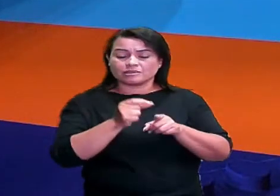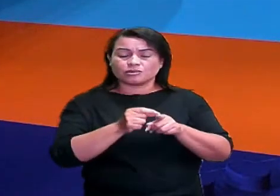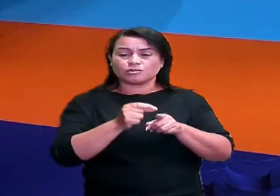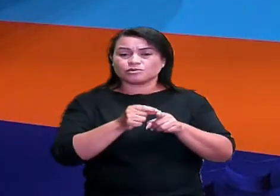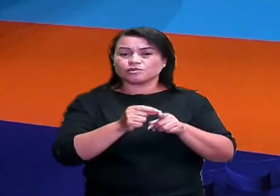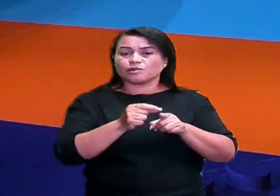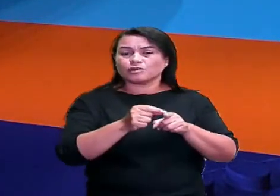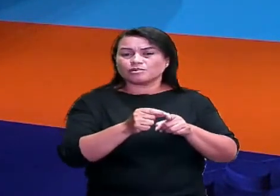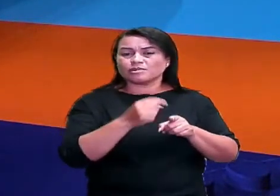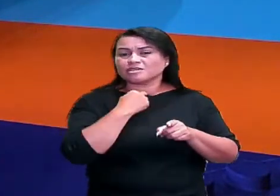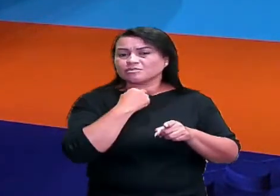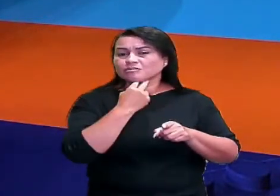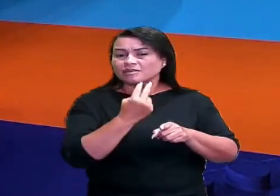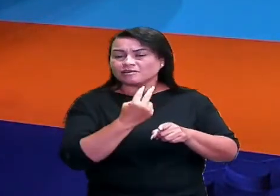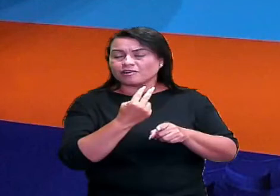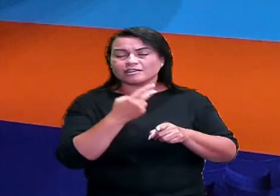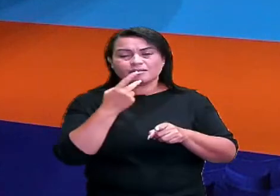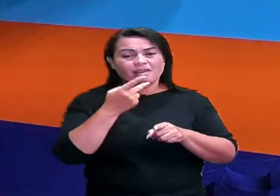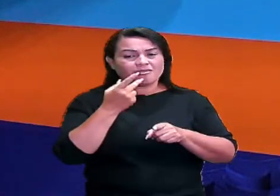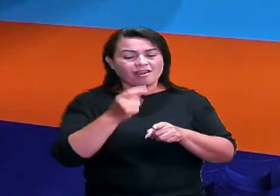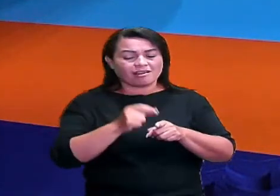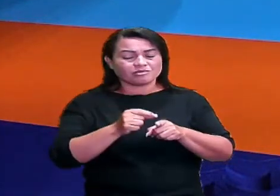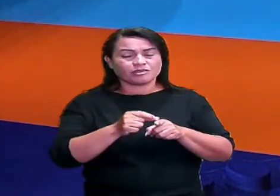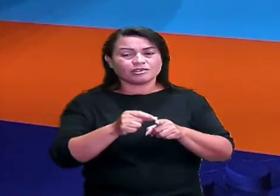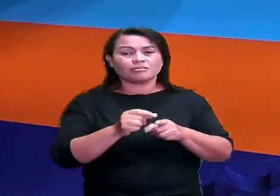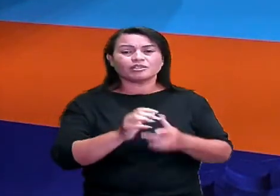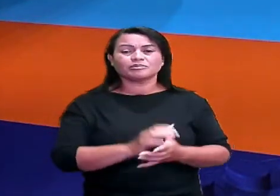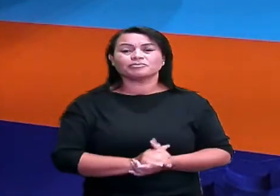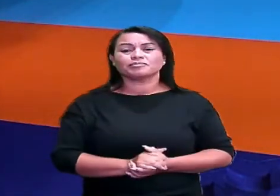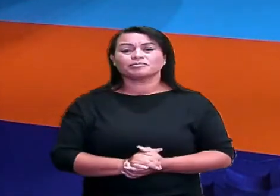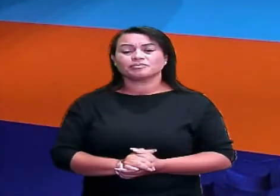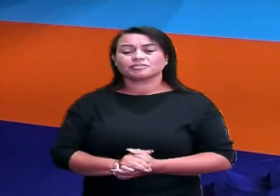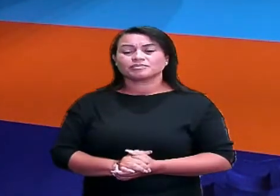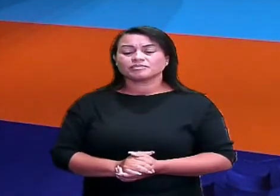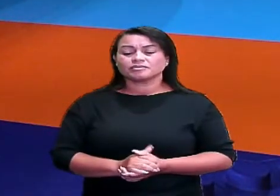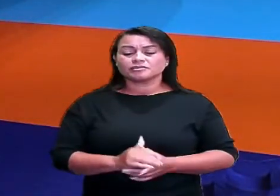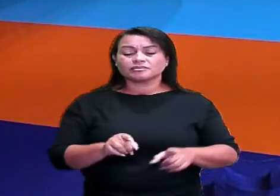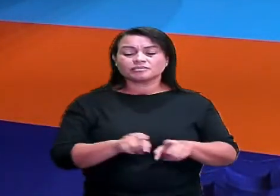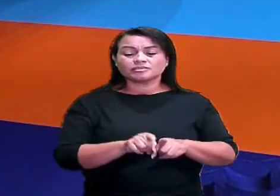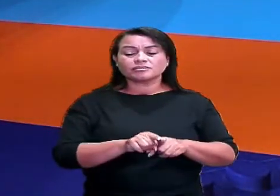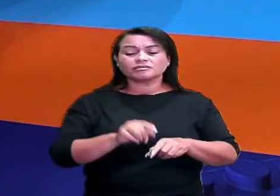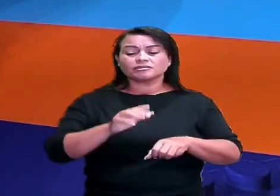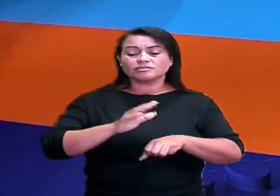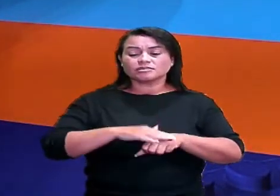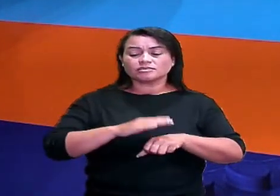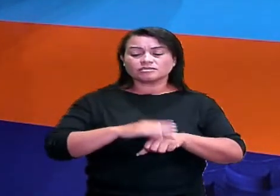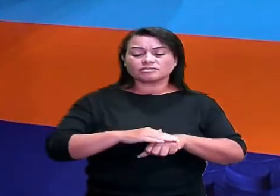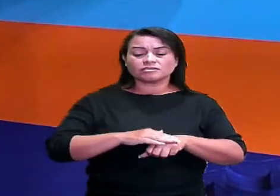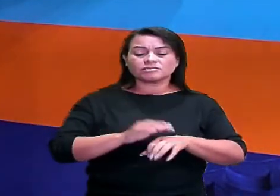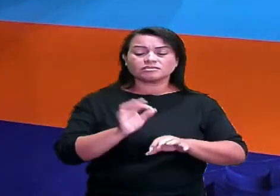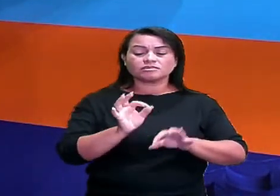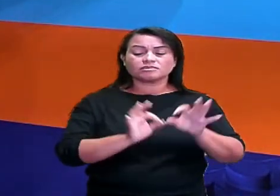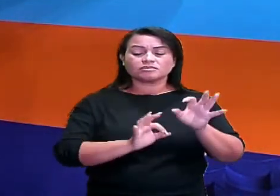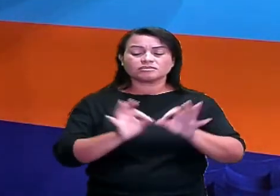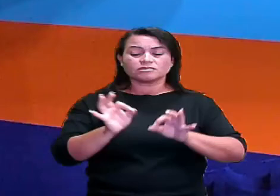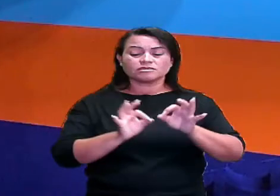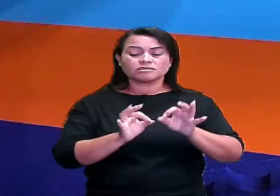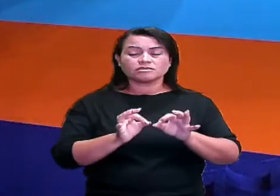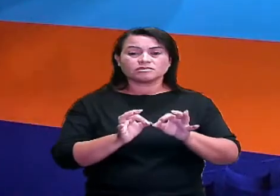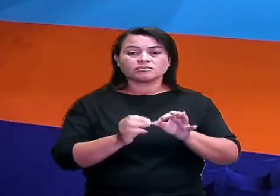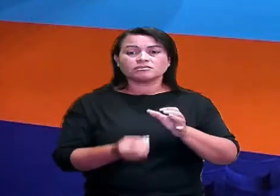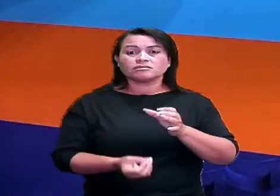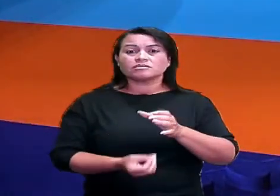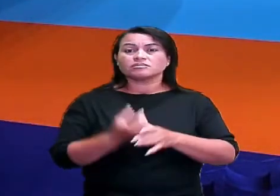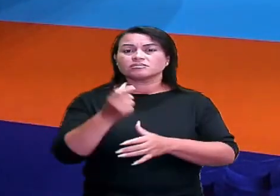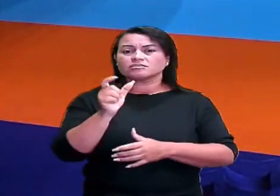da nossa fala são os fonemas. Eles são produzidos e articulados para formar a